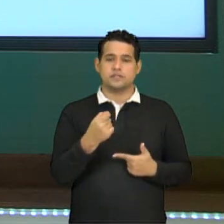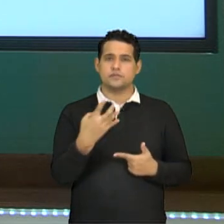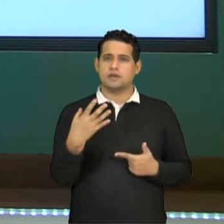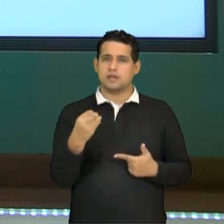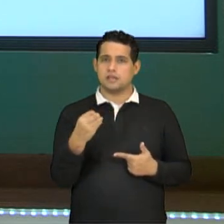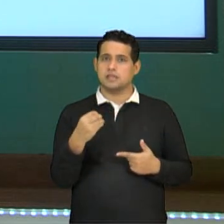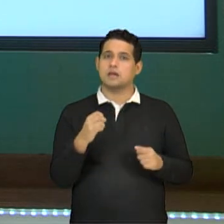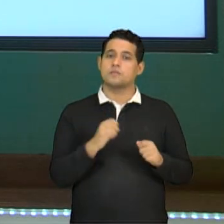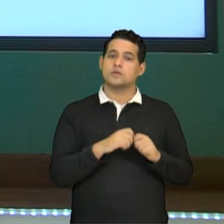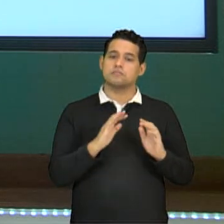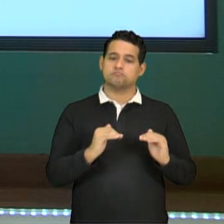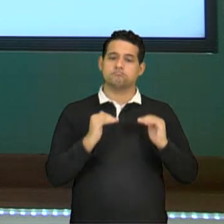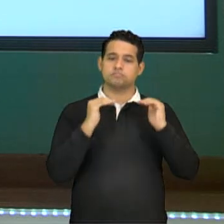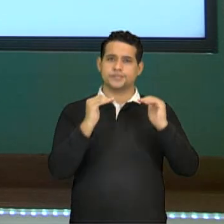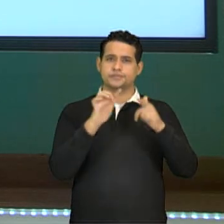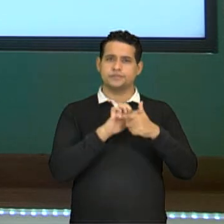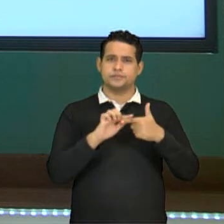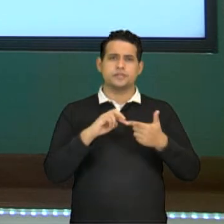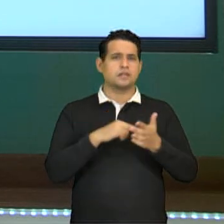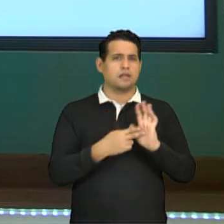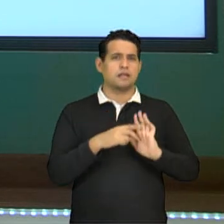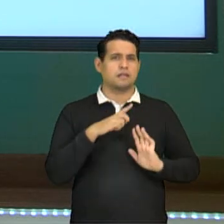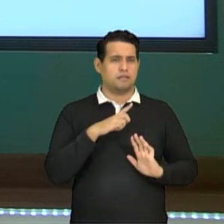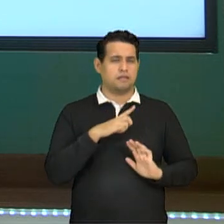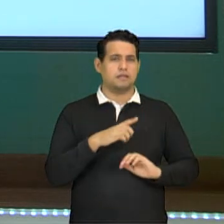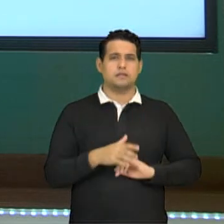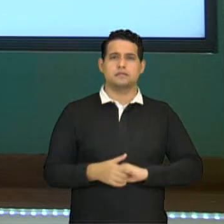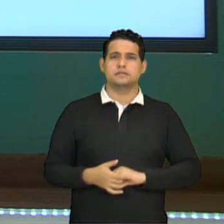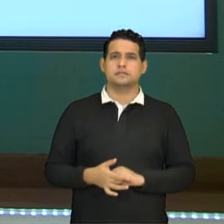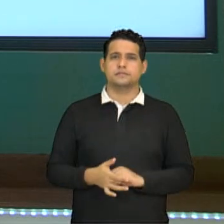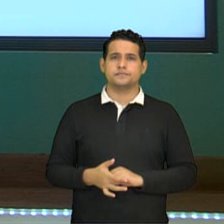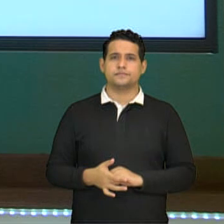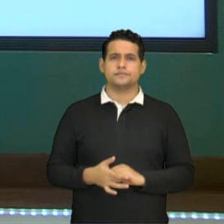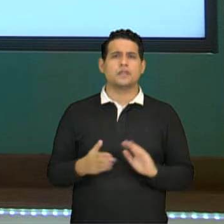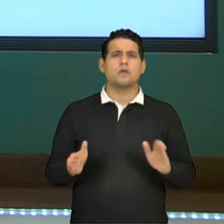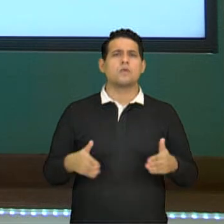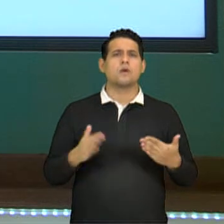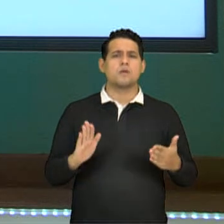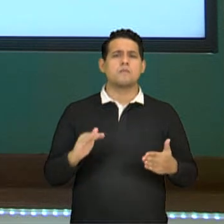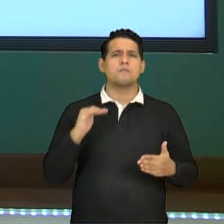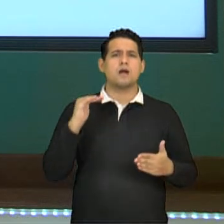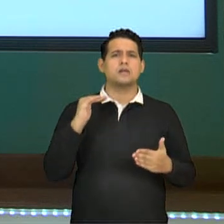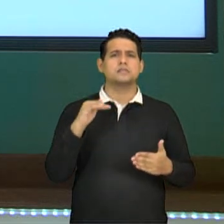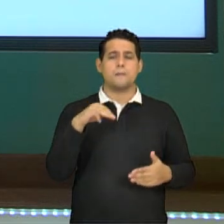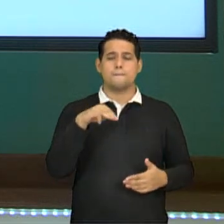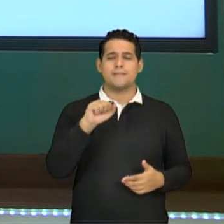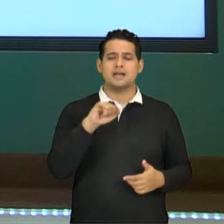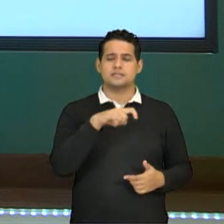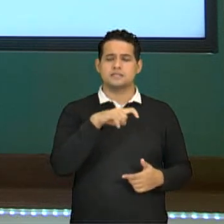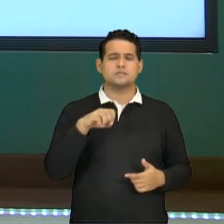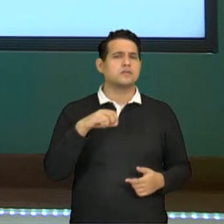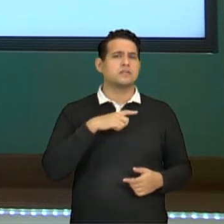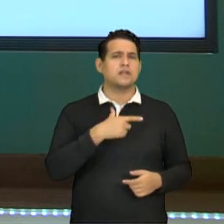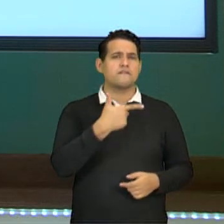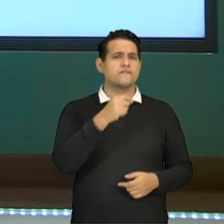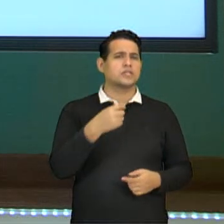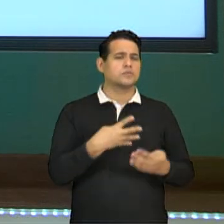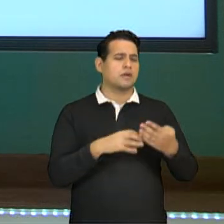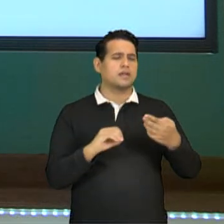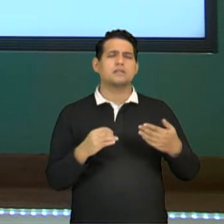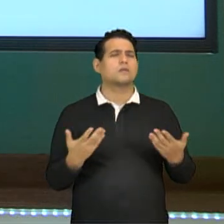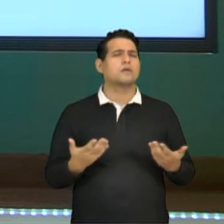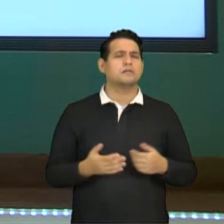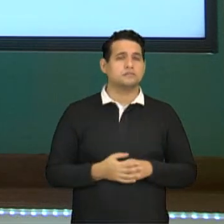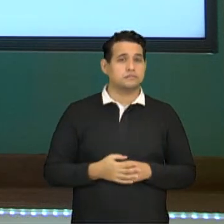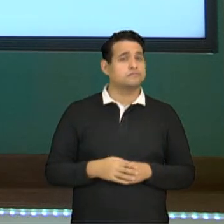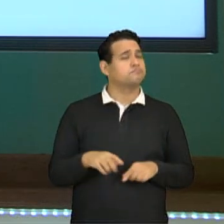40 por esse máximo divisor comum que existe entre eles. Qual é o máximo divisor comum que existe entre 20 e 40?